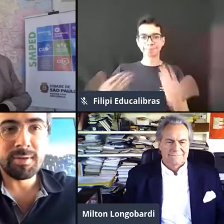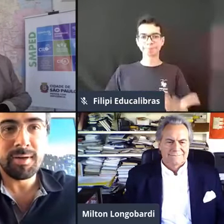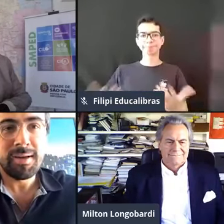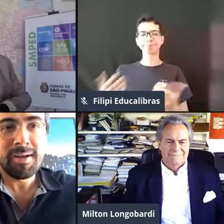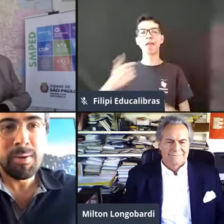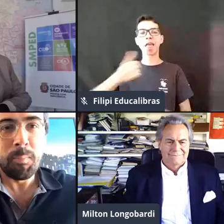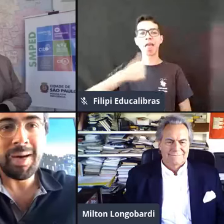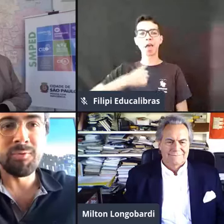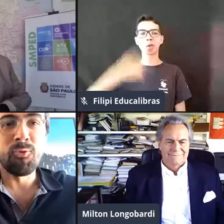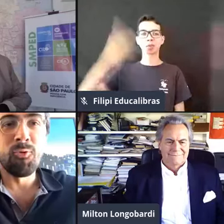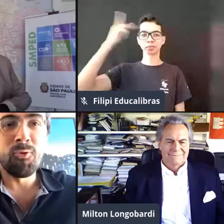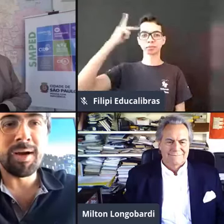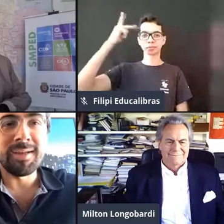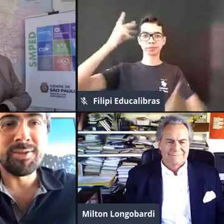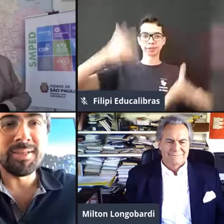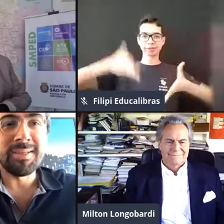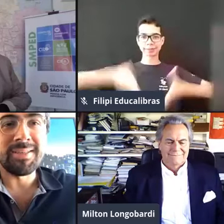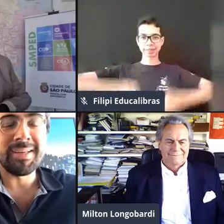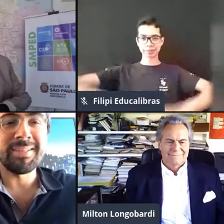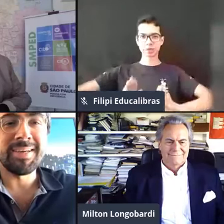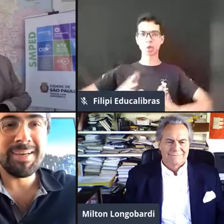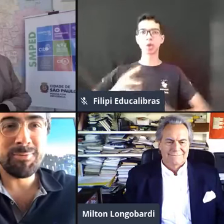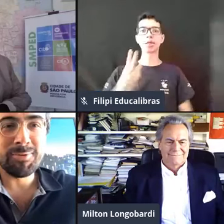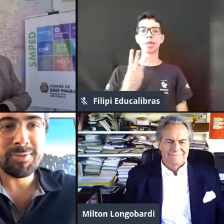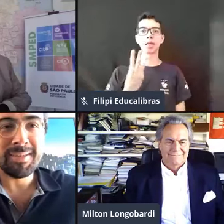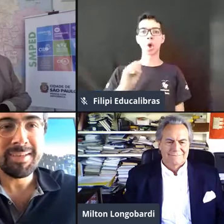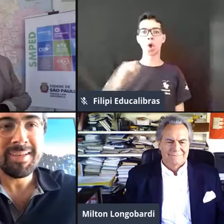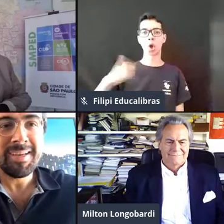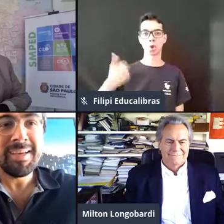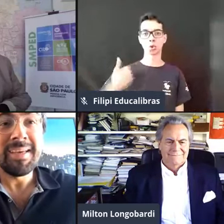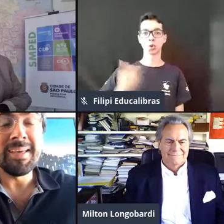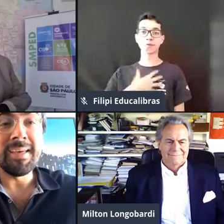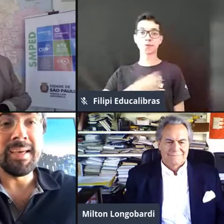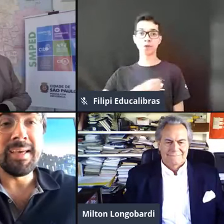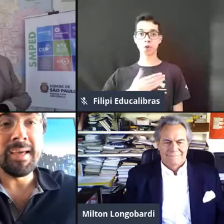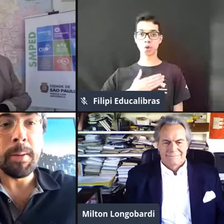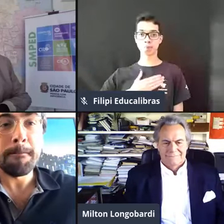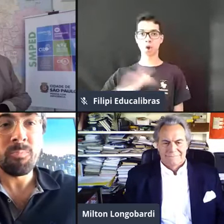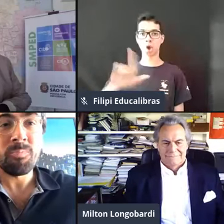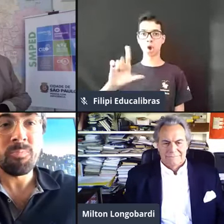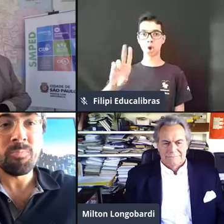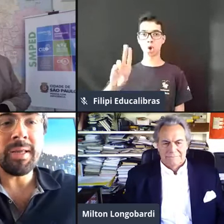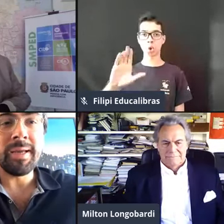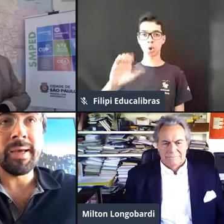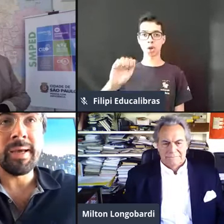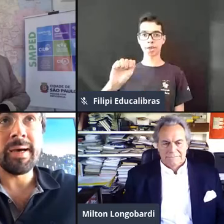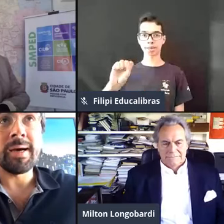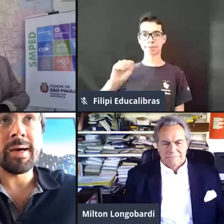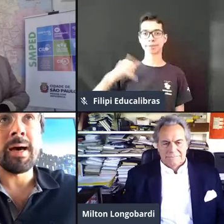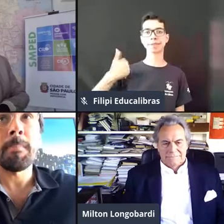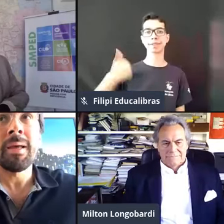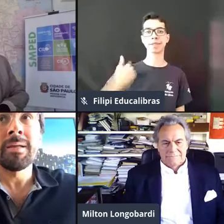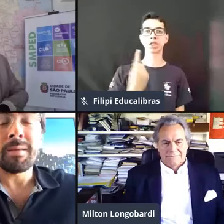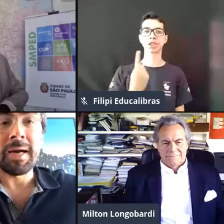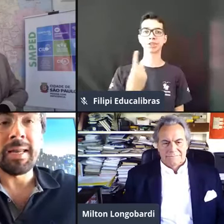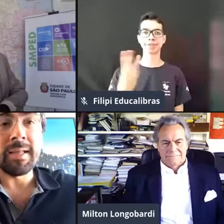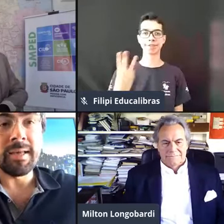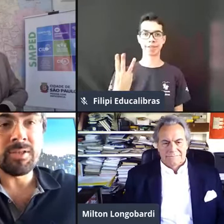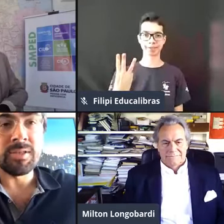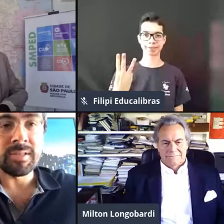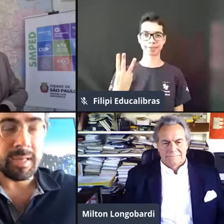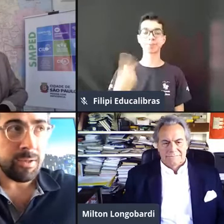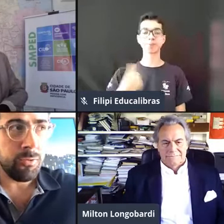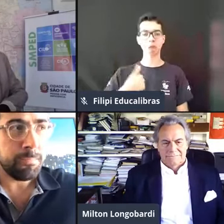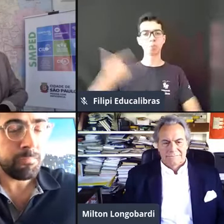anos, pai do Luca de 13 anos e sempre